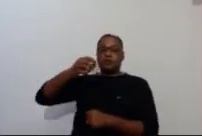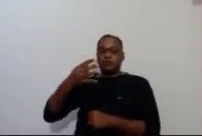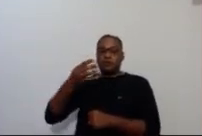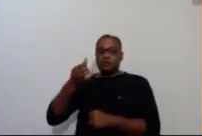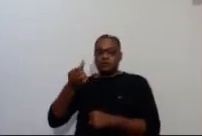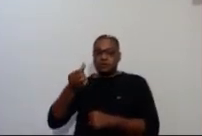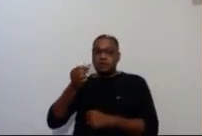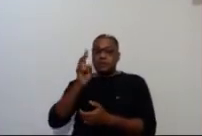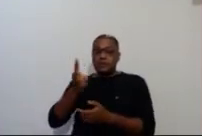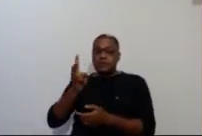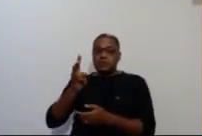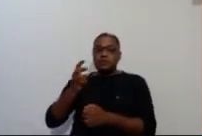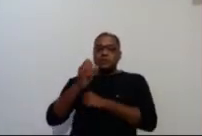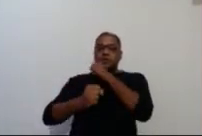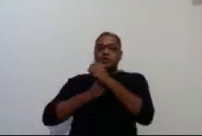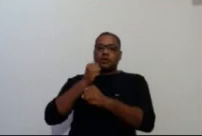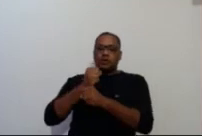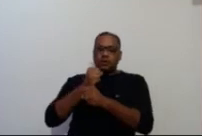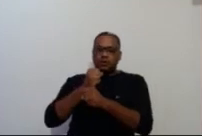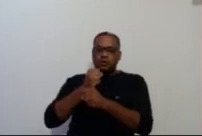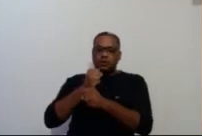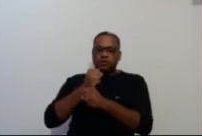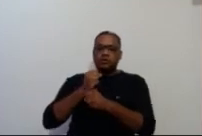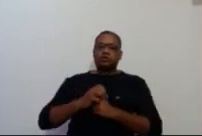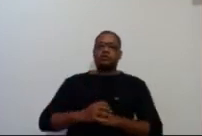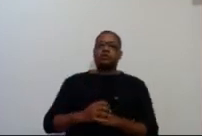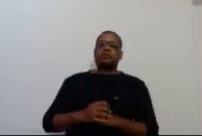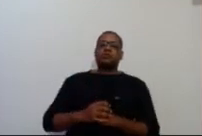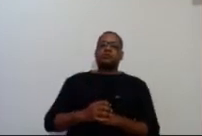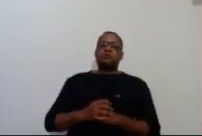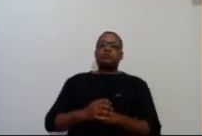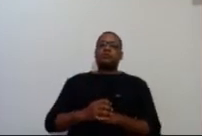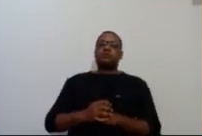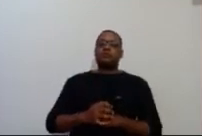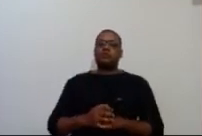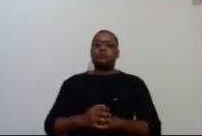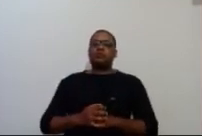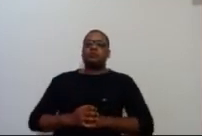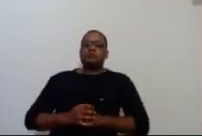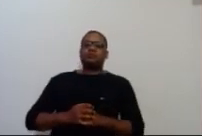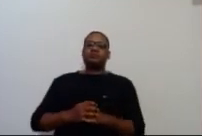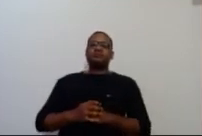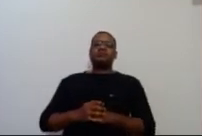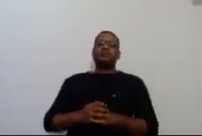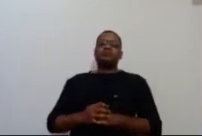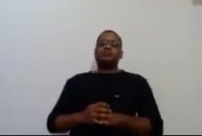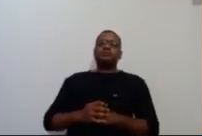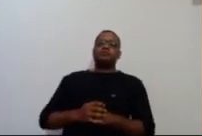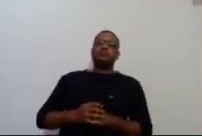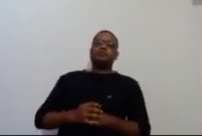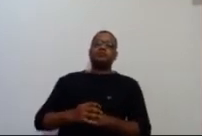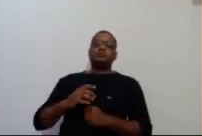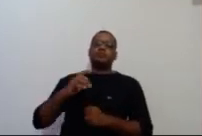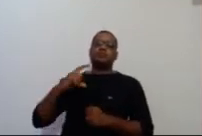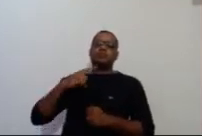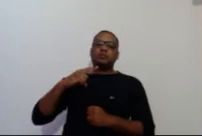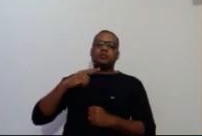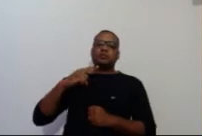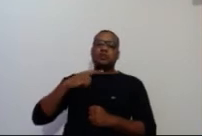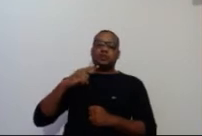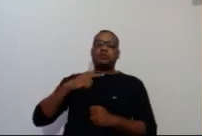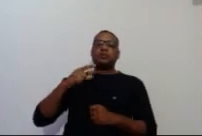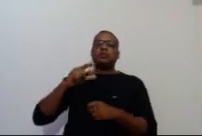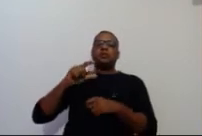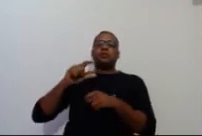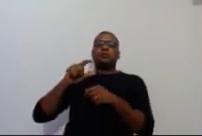um nome chamado para essa iniciativa de oferta de formação, principalmente para